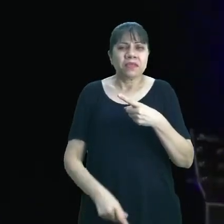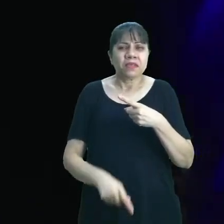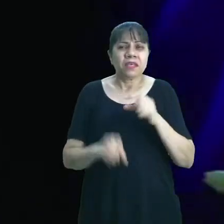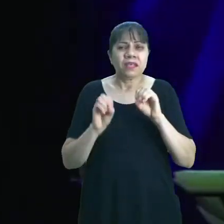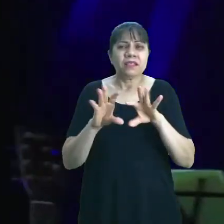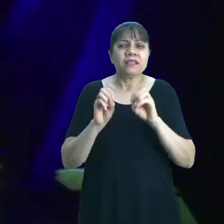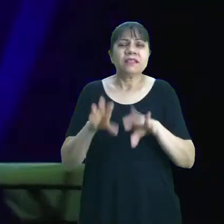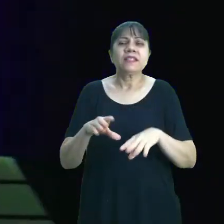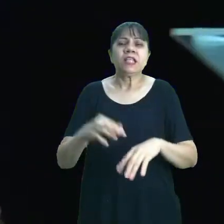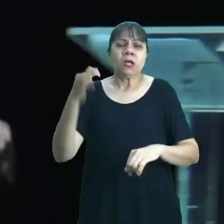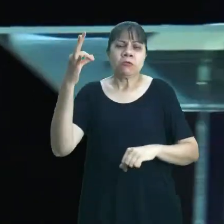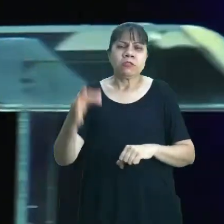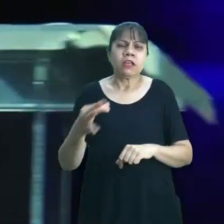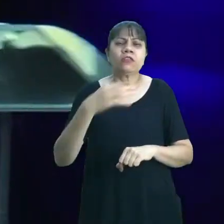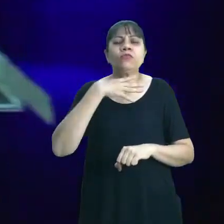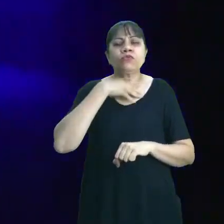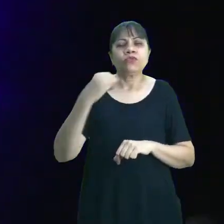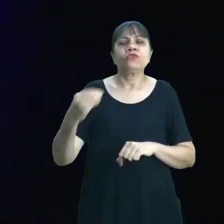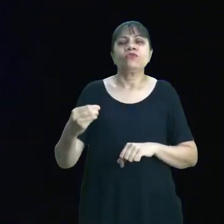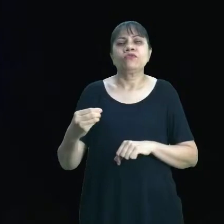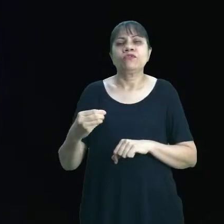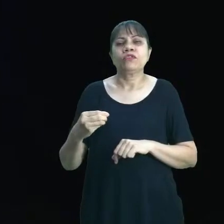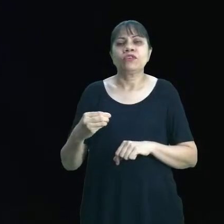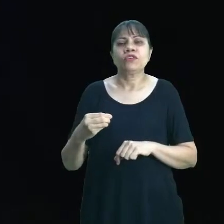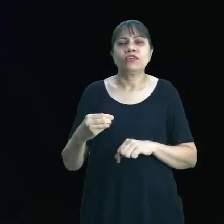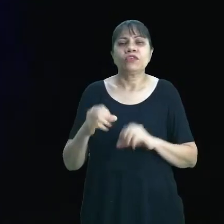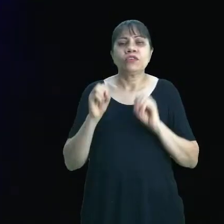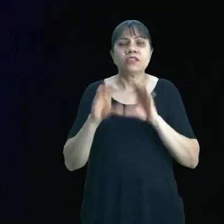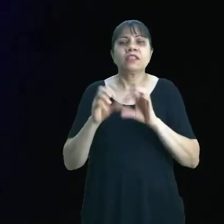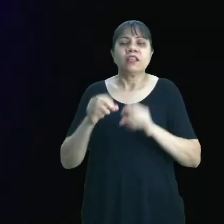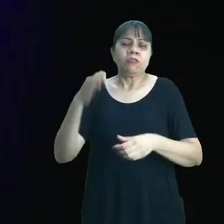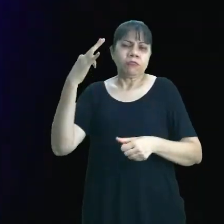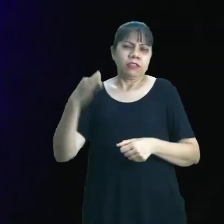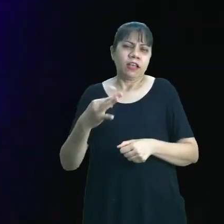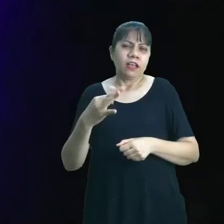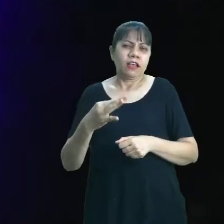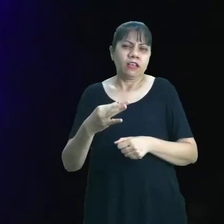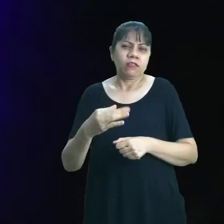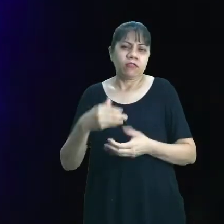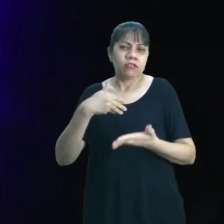que achamos errado de dentro das nossas famílias. Não.